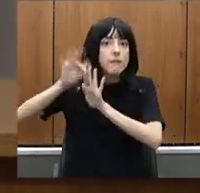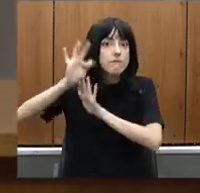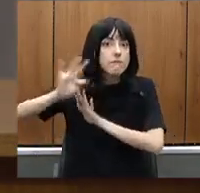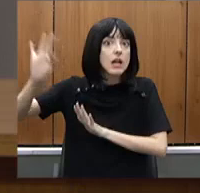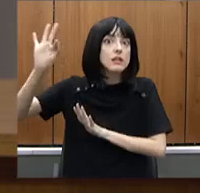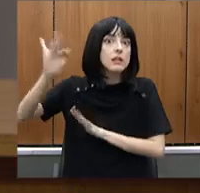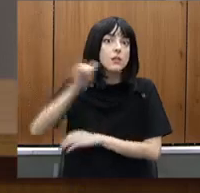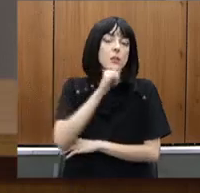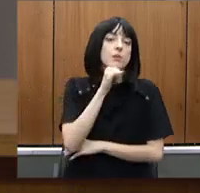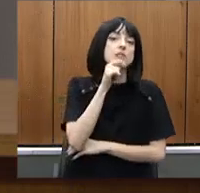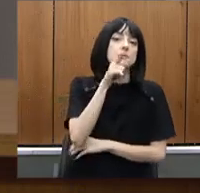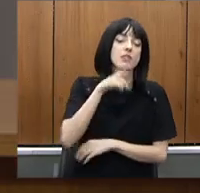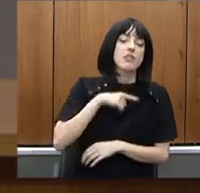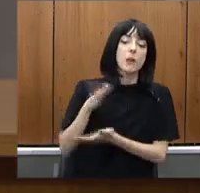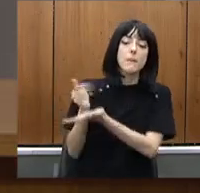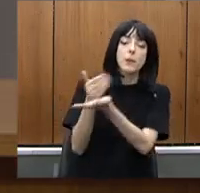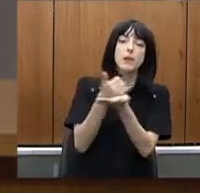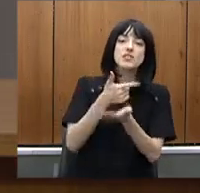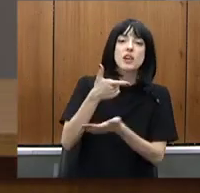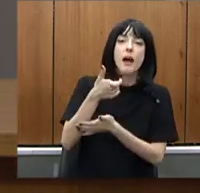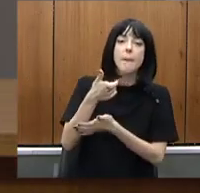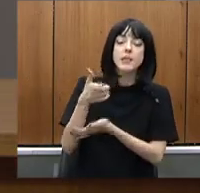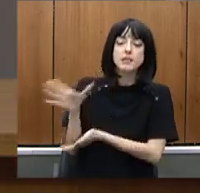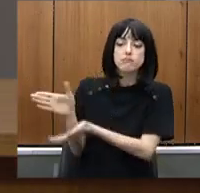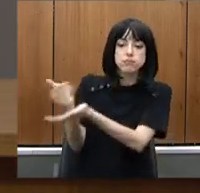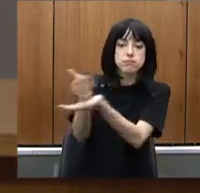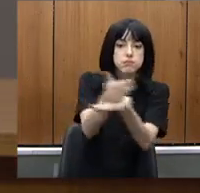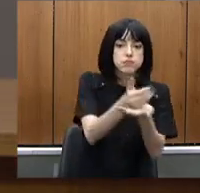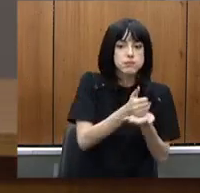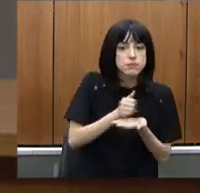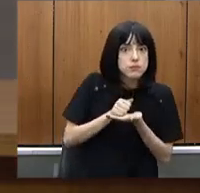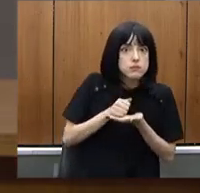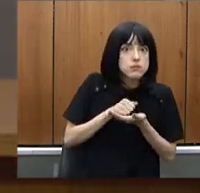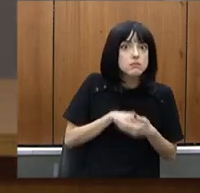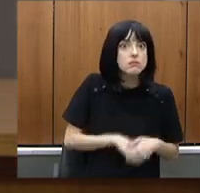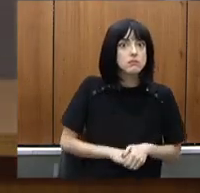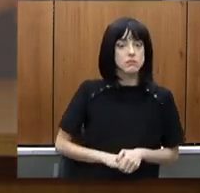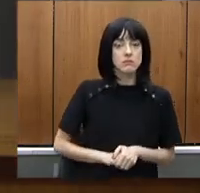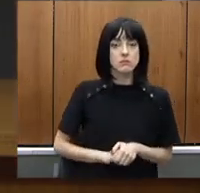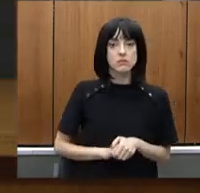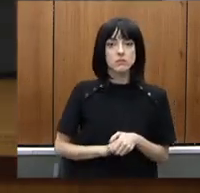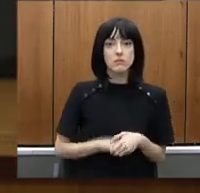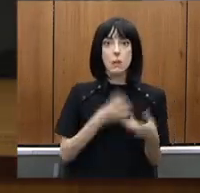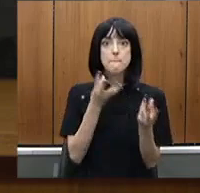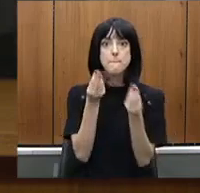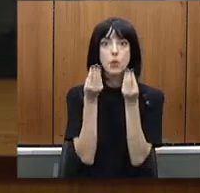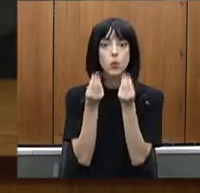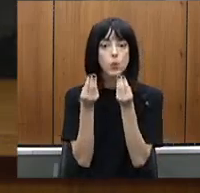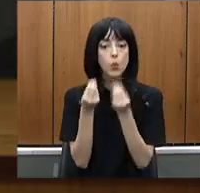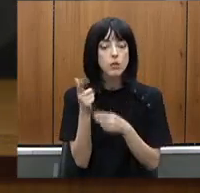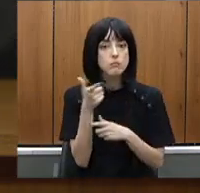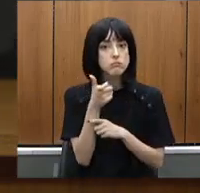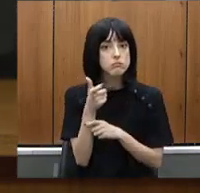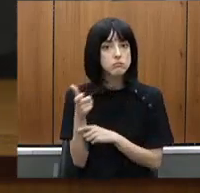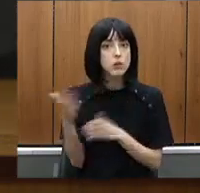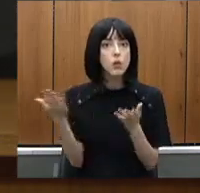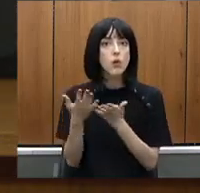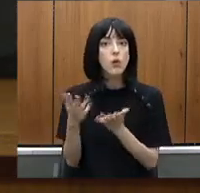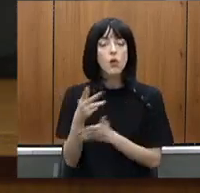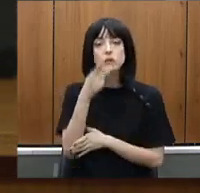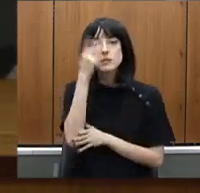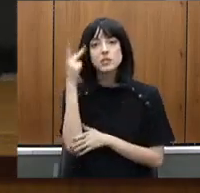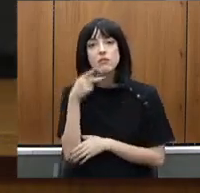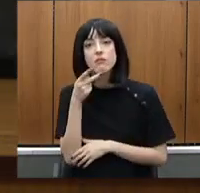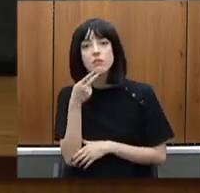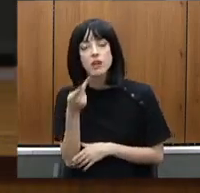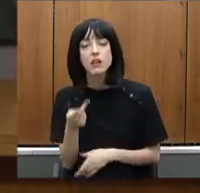armas que é impressionante a quantidade de armas apreendidas e hoje o pessoal fica falando dos cactos de